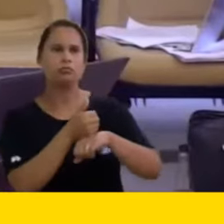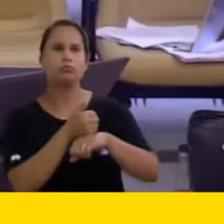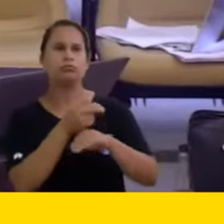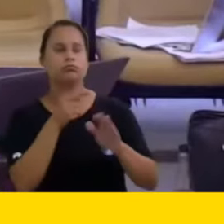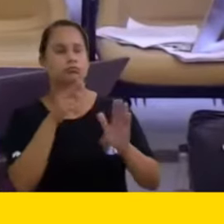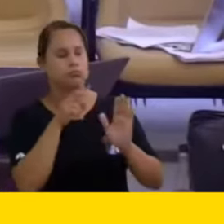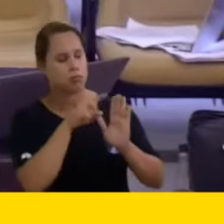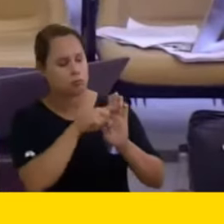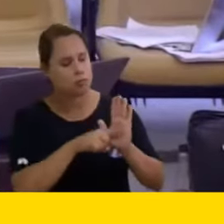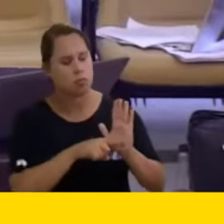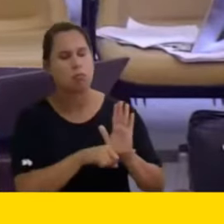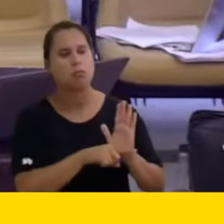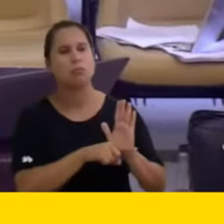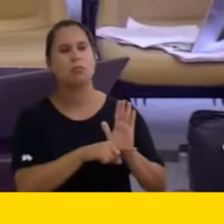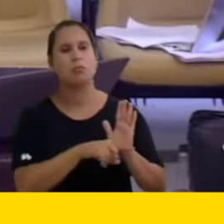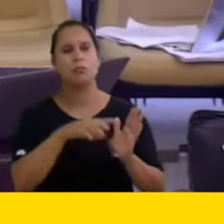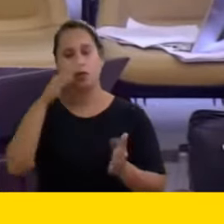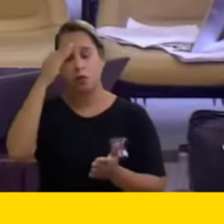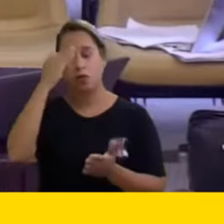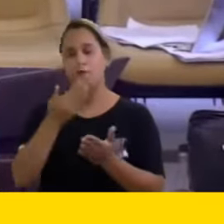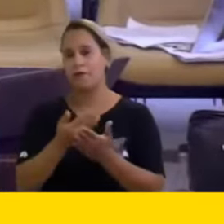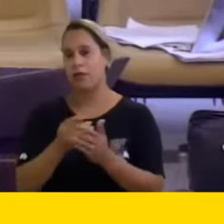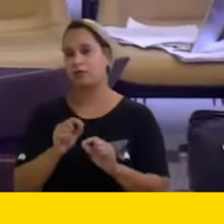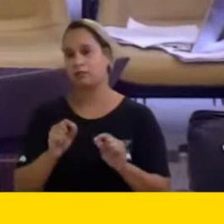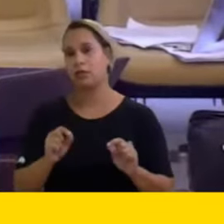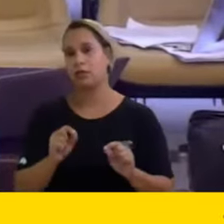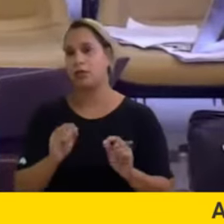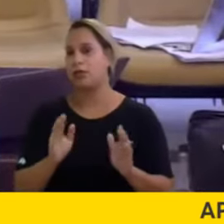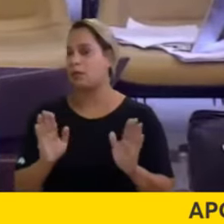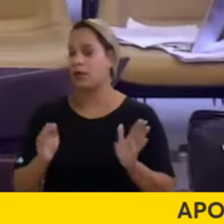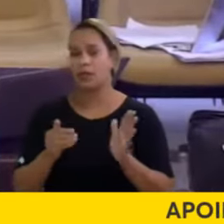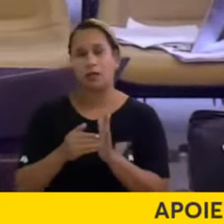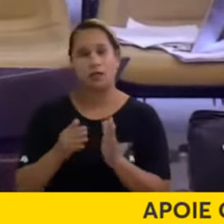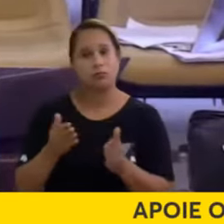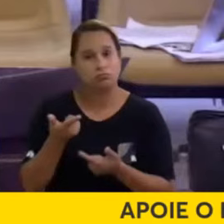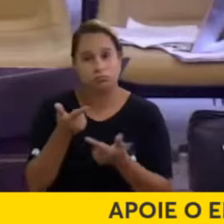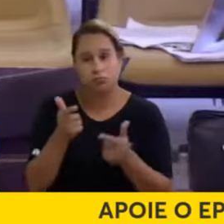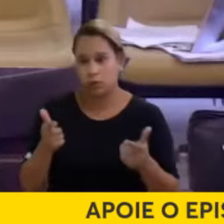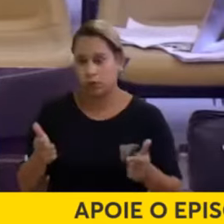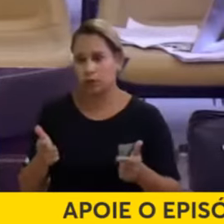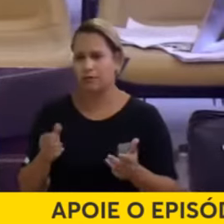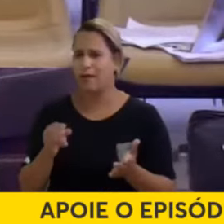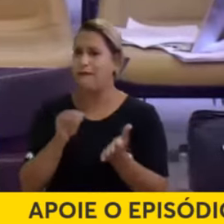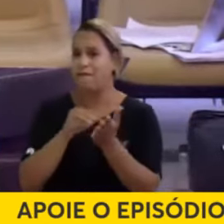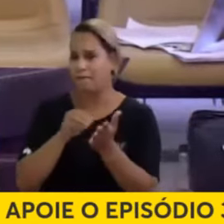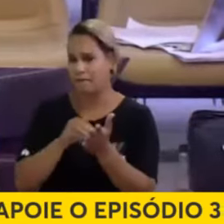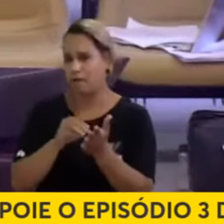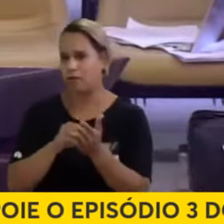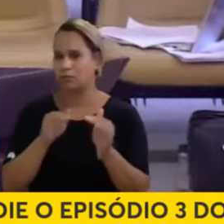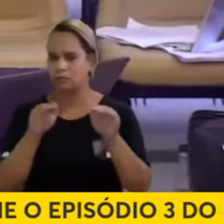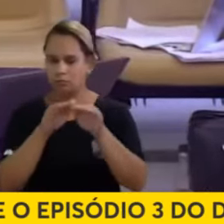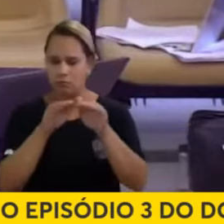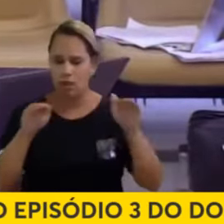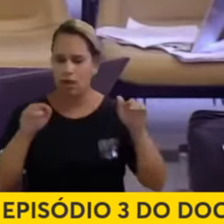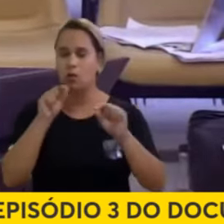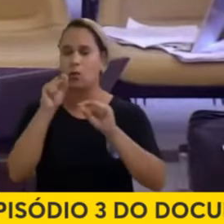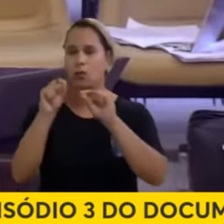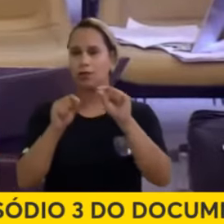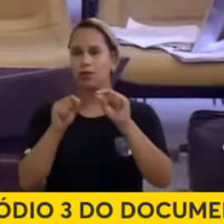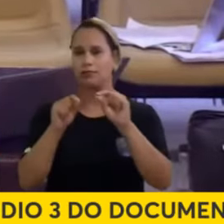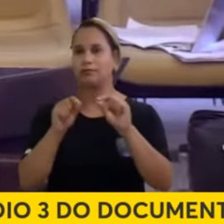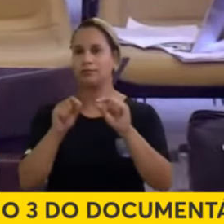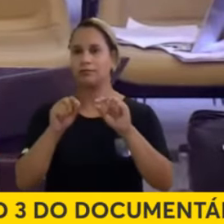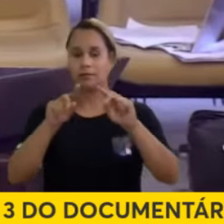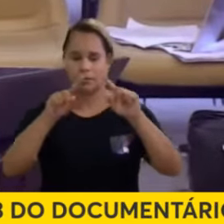confiável até agora não há esse parâmetro confiável mas diante da falta de parâmetro O que que a gente fez então aliás faço um parêntese para dizer